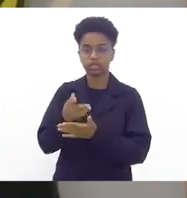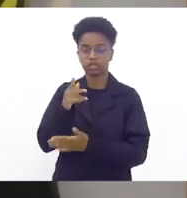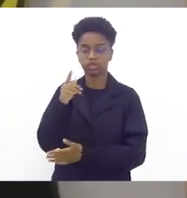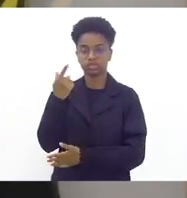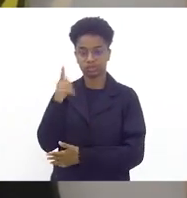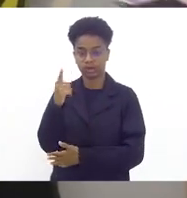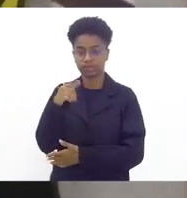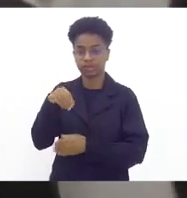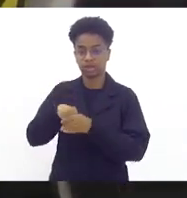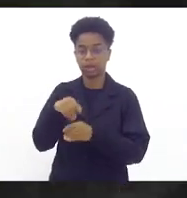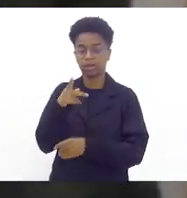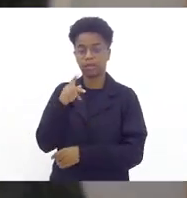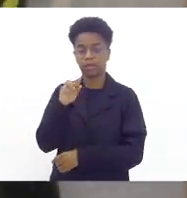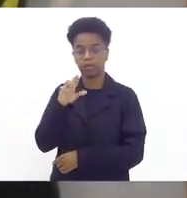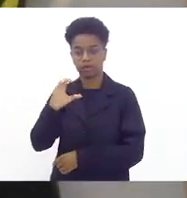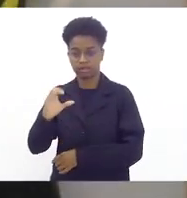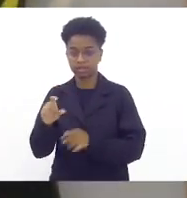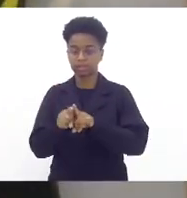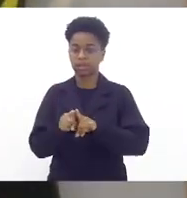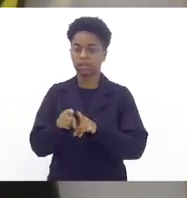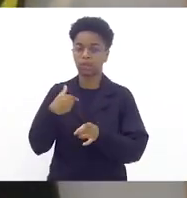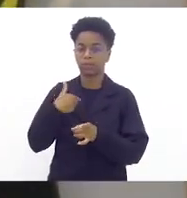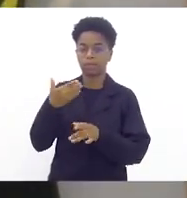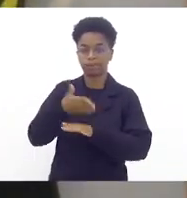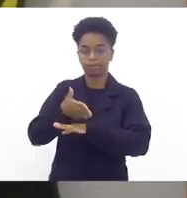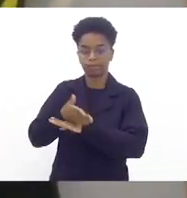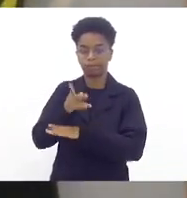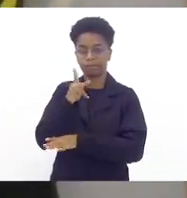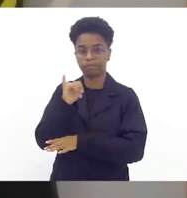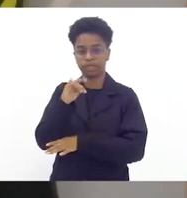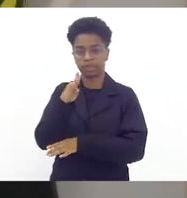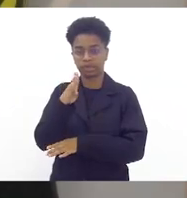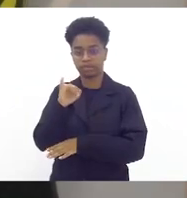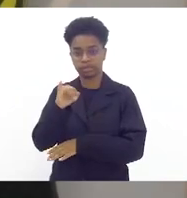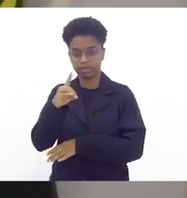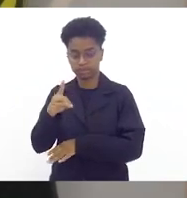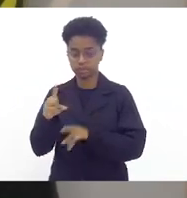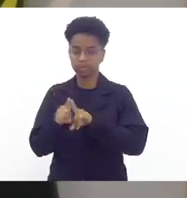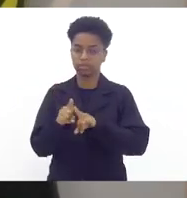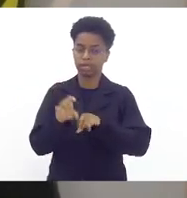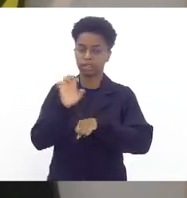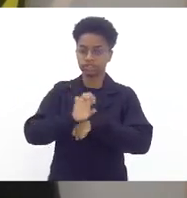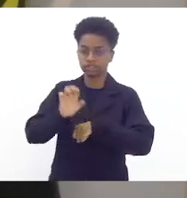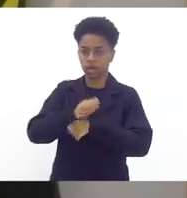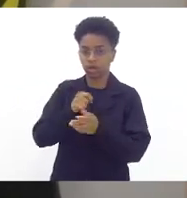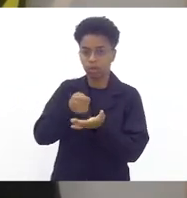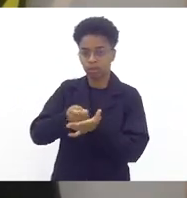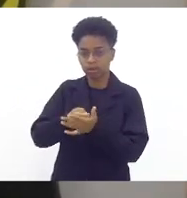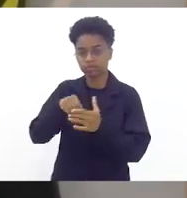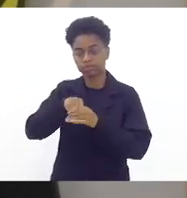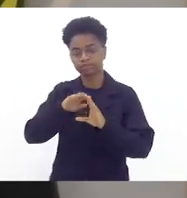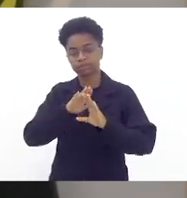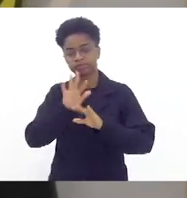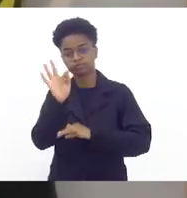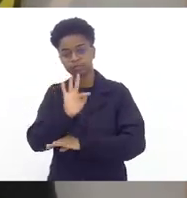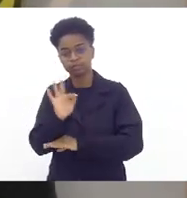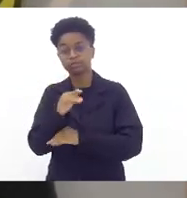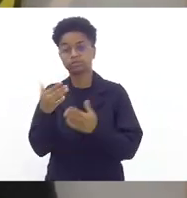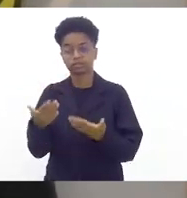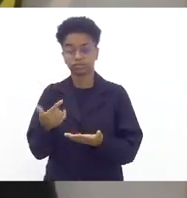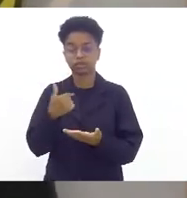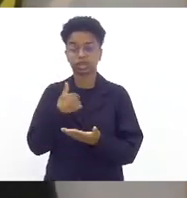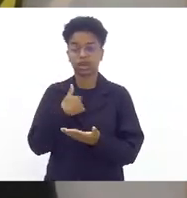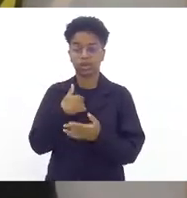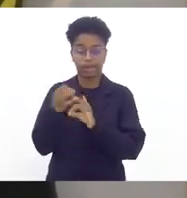PUC-Rio, participei do PIBID e também em estágios obrigatórios da faculdade. E passar por essa audiência passou um